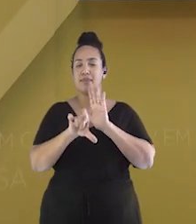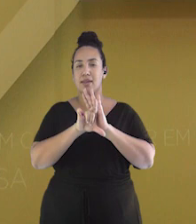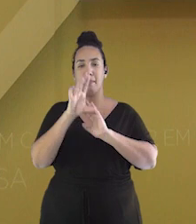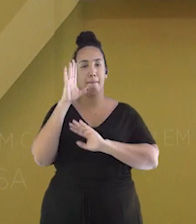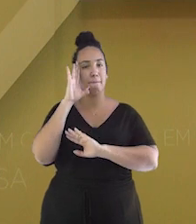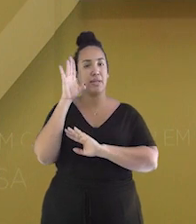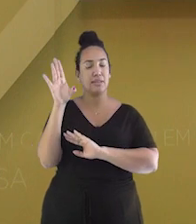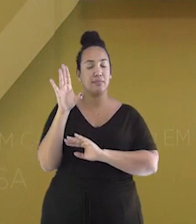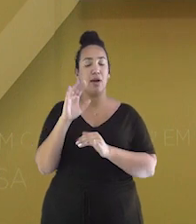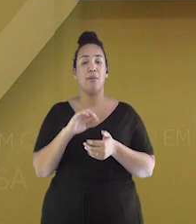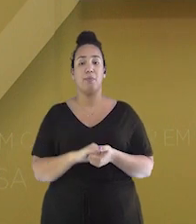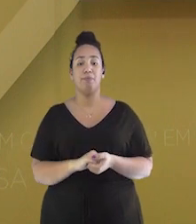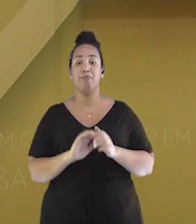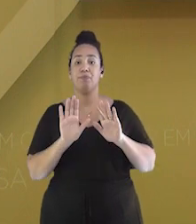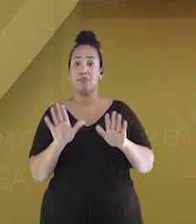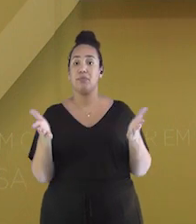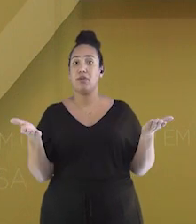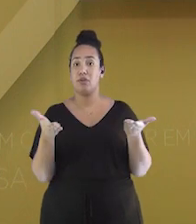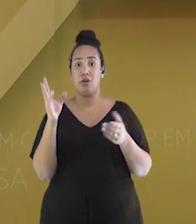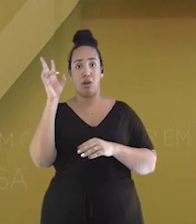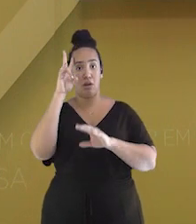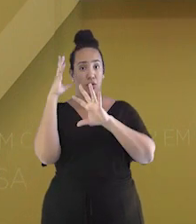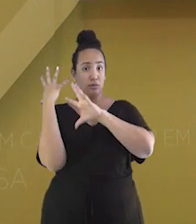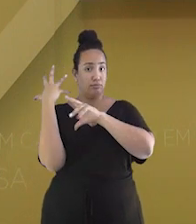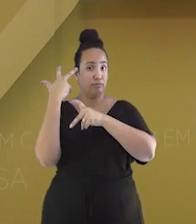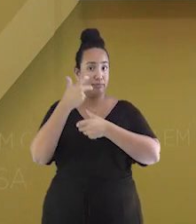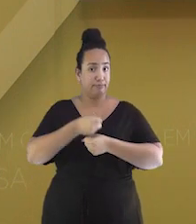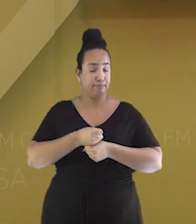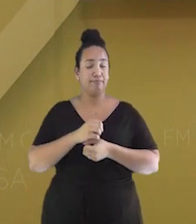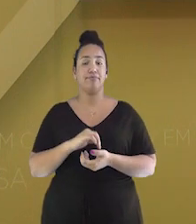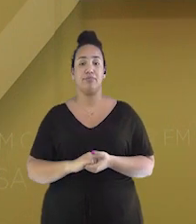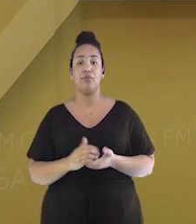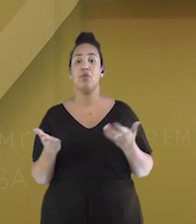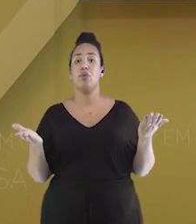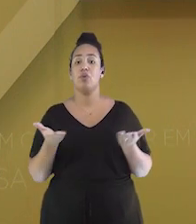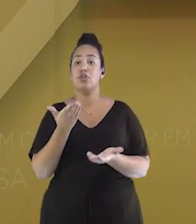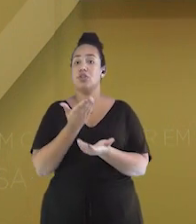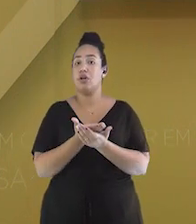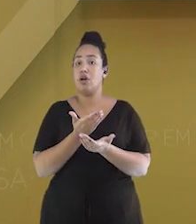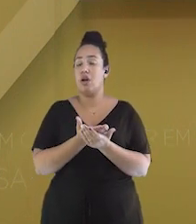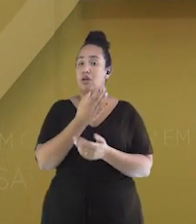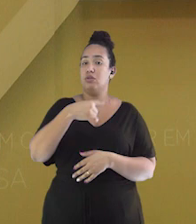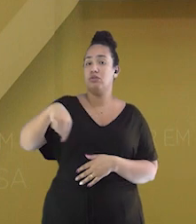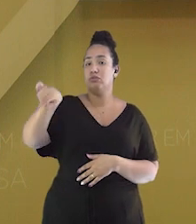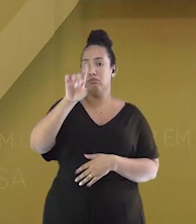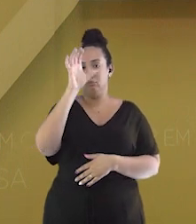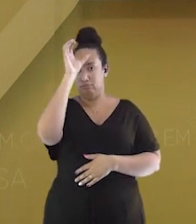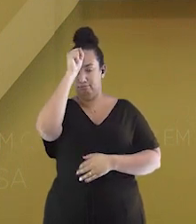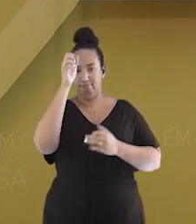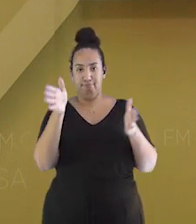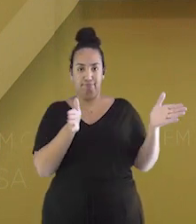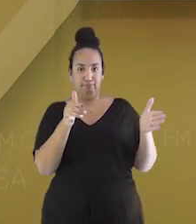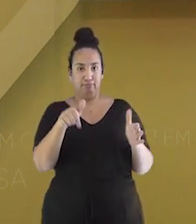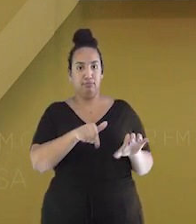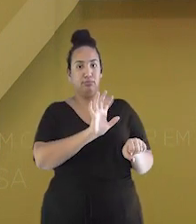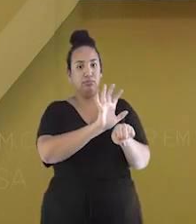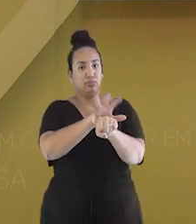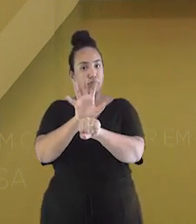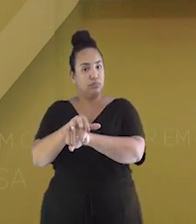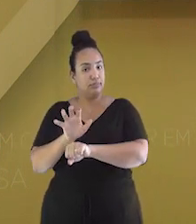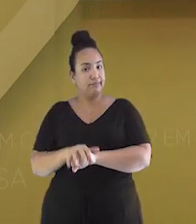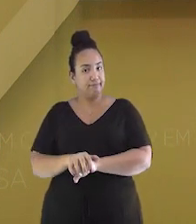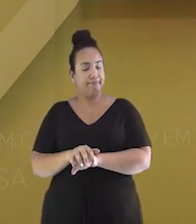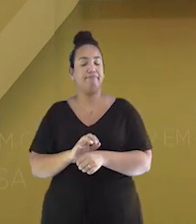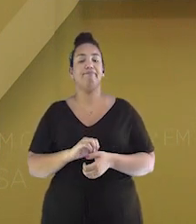falamos aqui. Mas agora, vamos revisar o que aprendemos hoje? Na aula de hoje, aprendemos sobre o período colonial e a sua